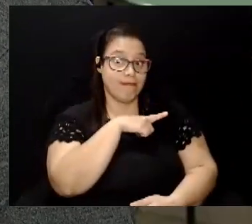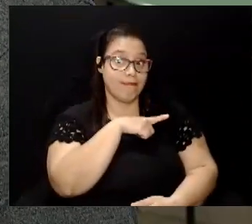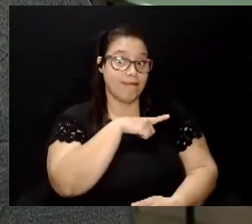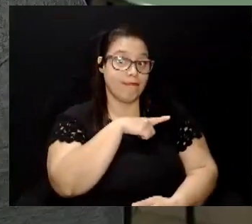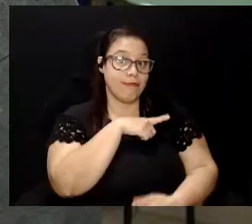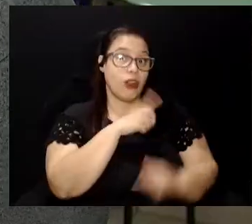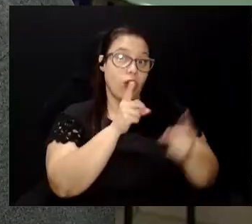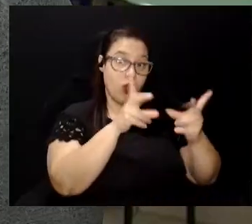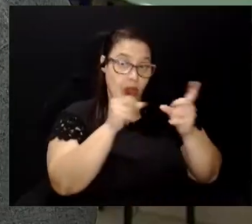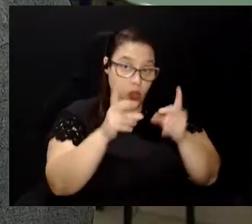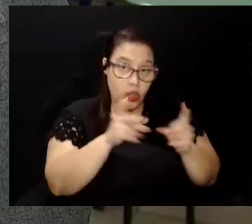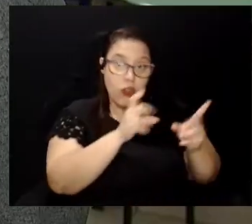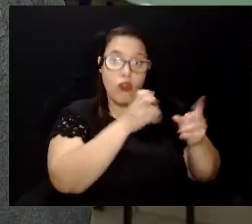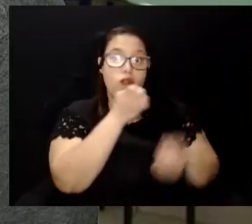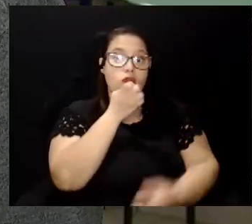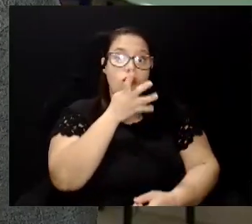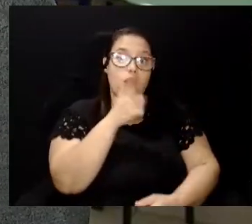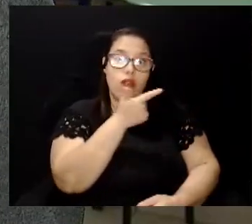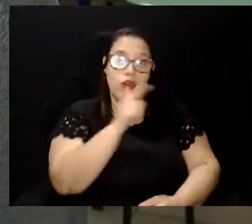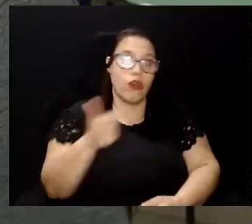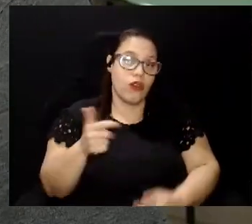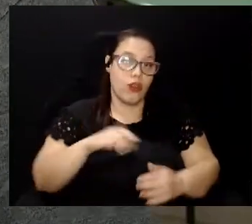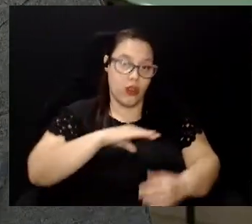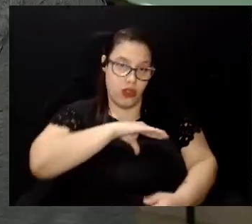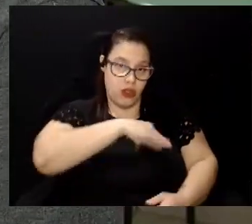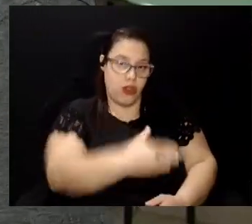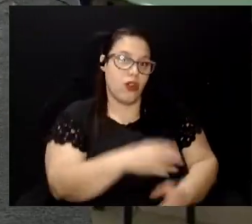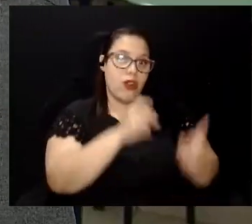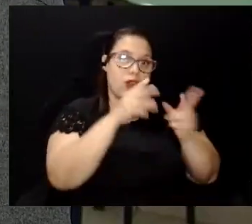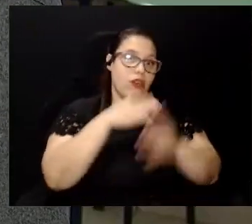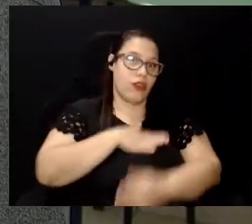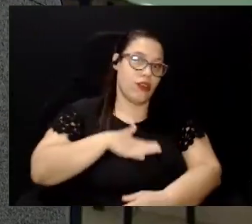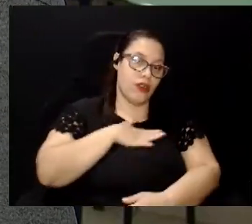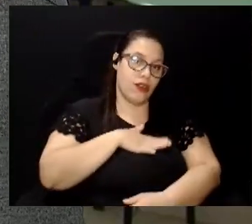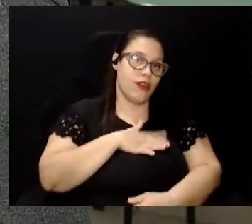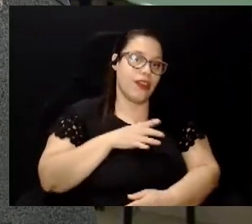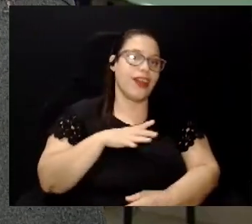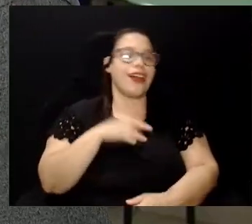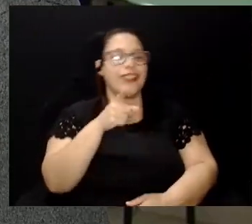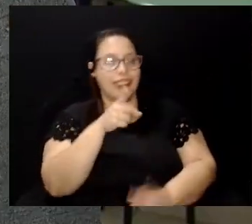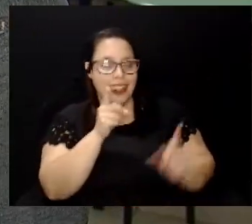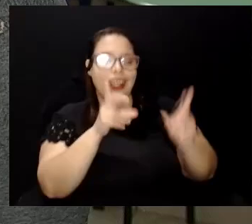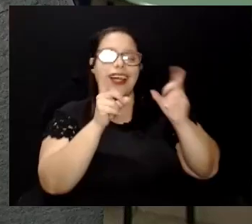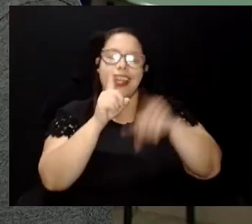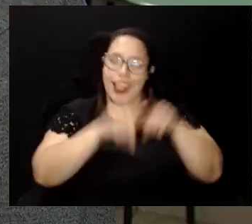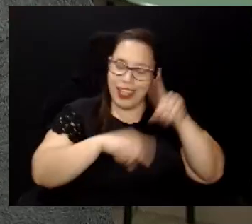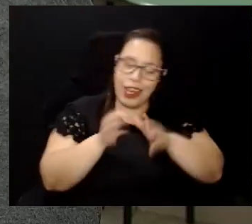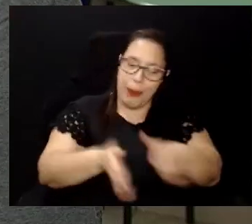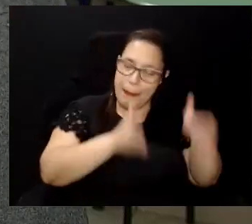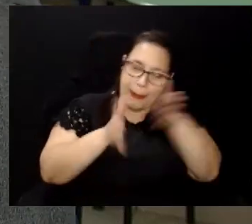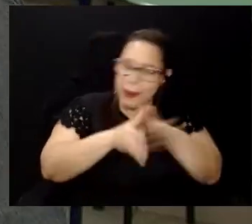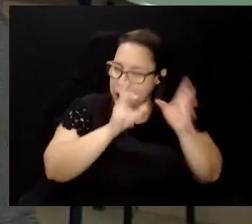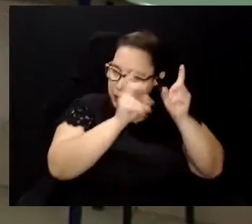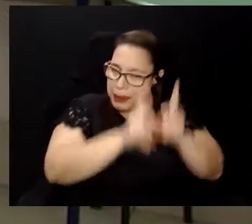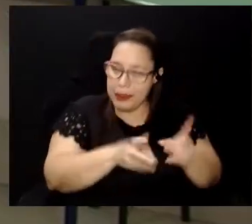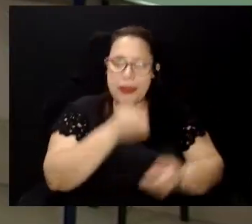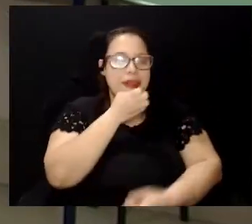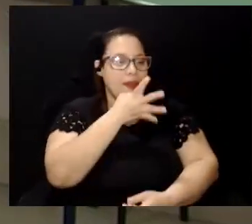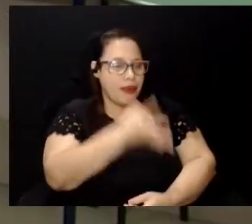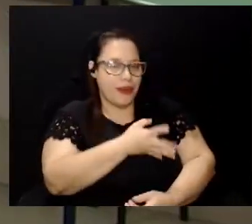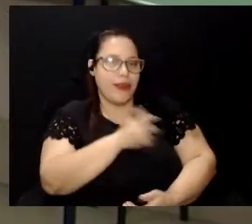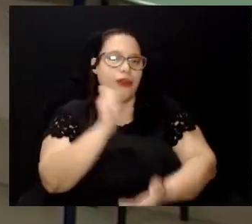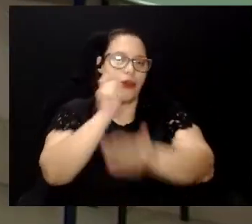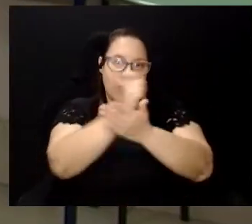né? Igual as meninas já estão vendendo bastante. Eu ainda não tenho coragem de vender minhas coisas, eu gosto muito das minhas coisinhas, mas elas produzem bastante, aí